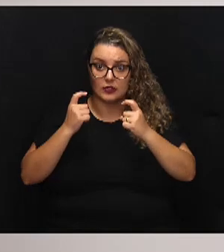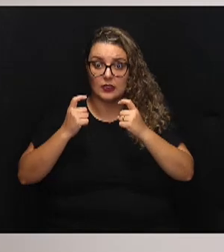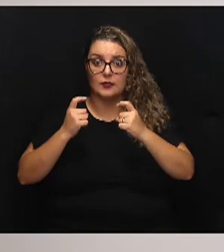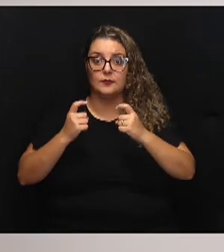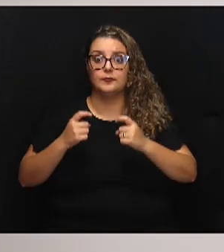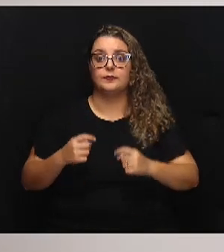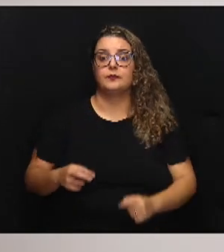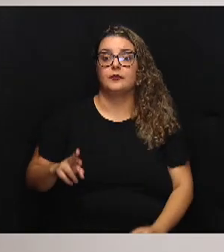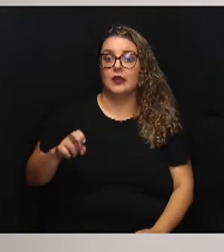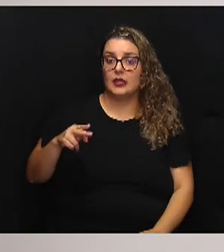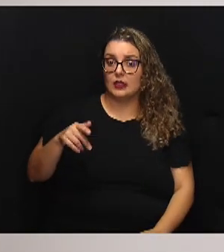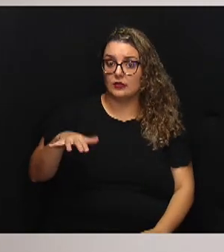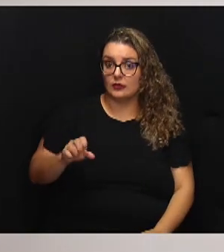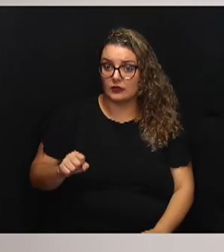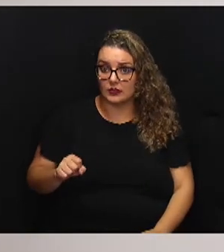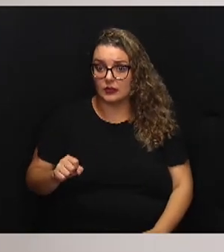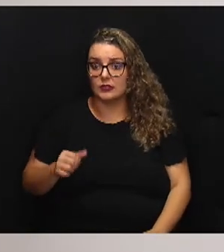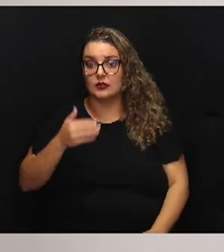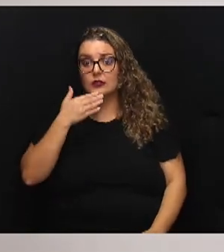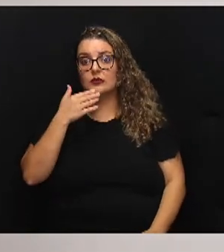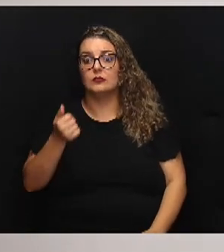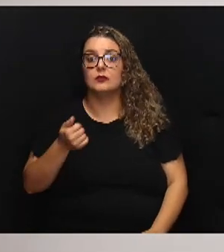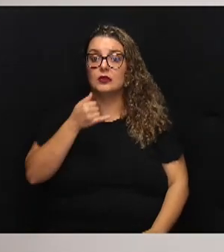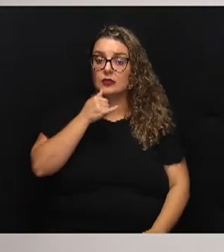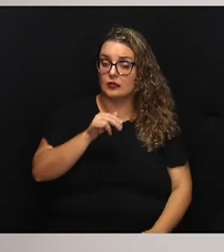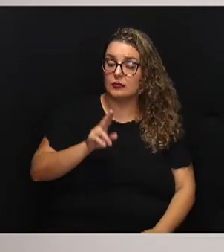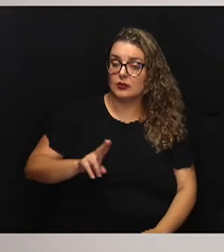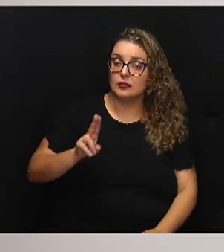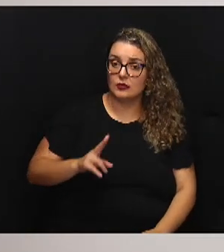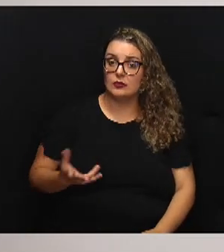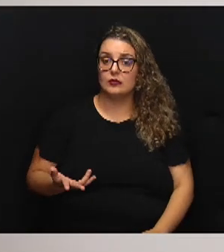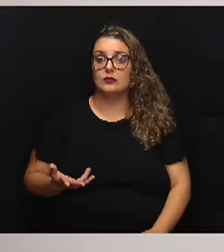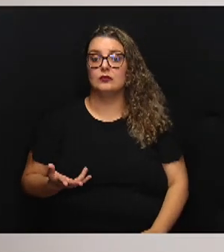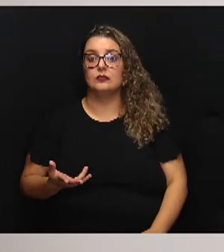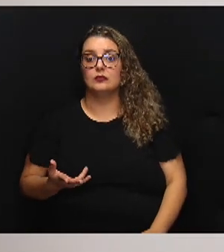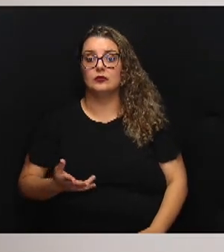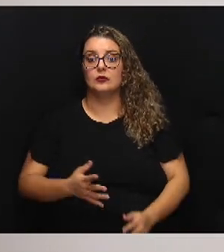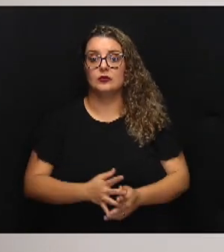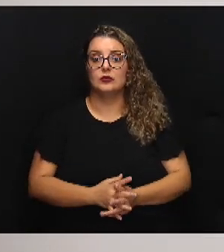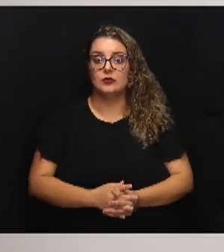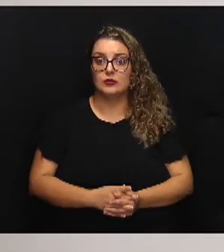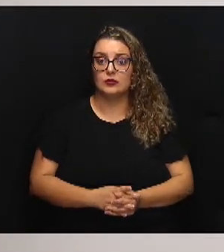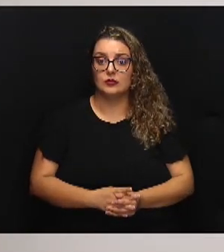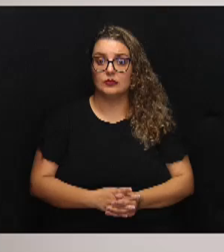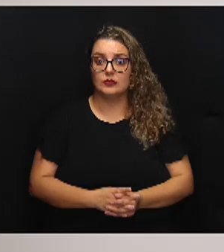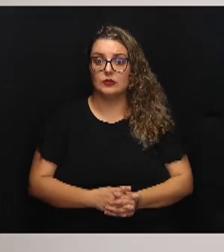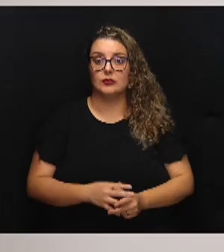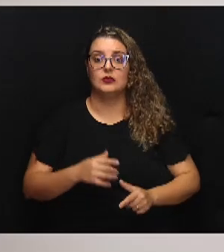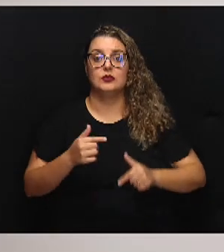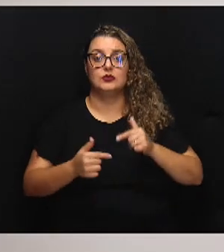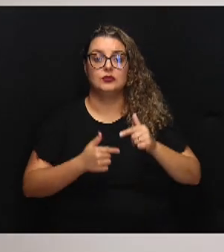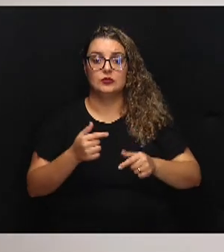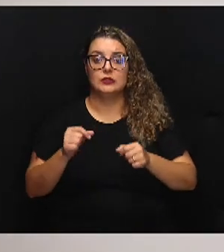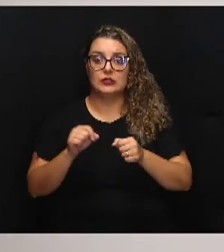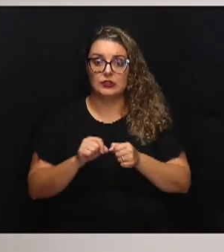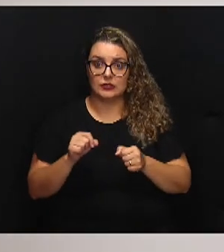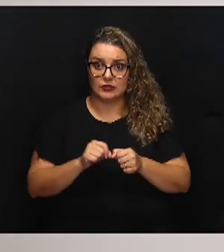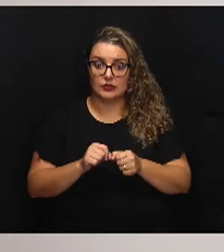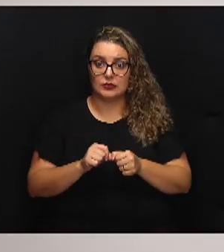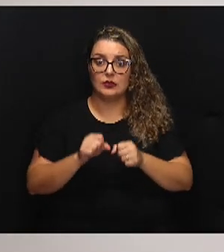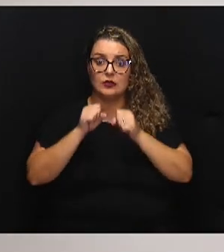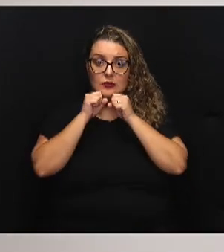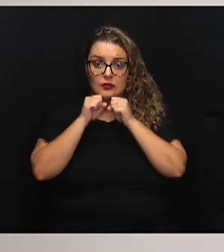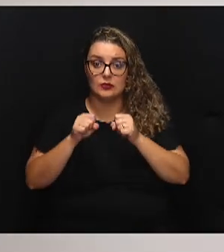através da renovação de máquinas com melhor eficiência energética, através de trabalhos feitos com